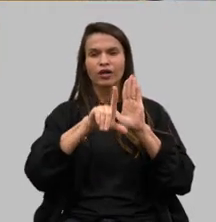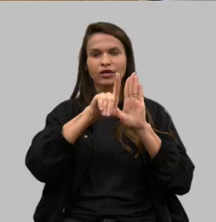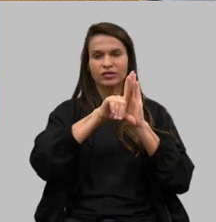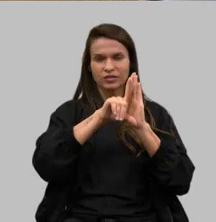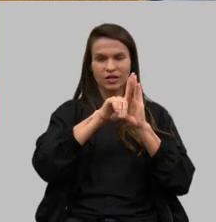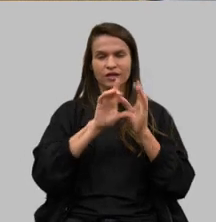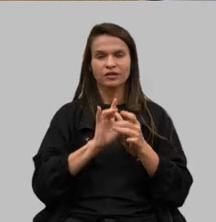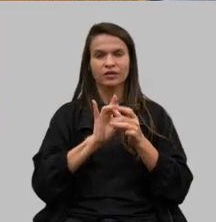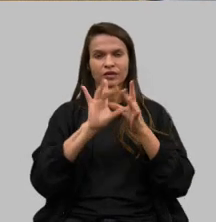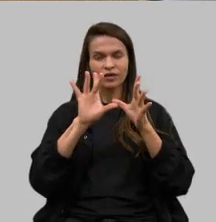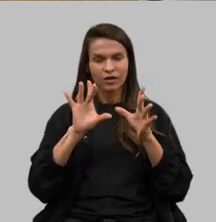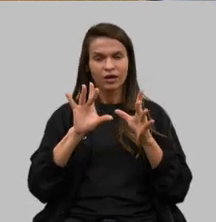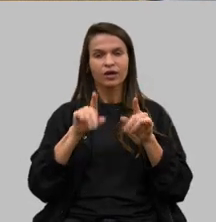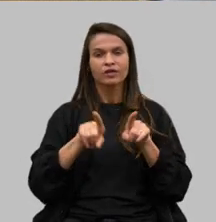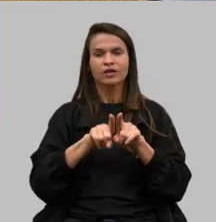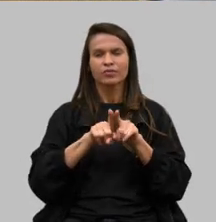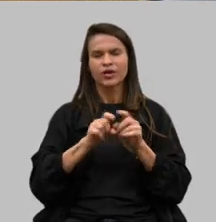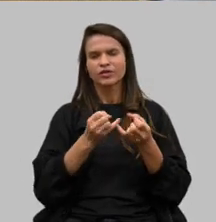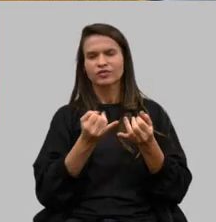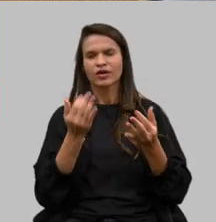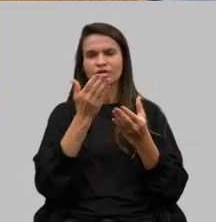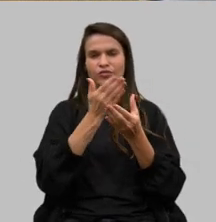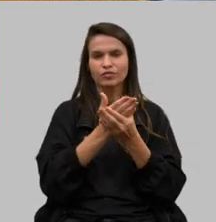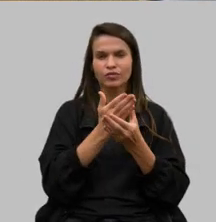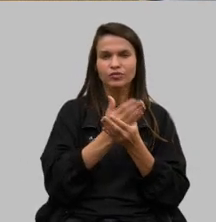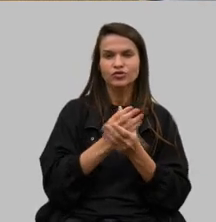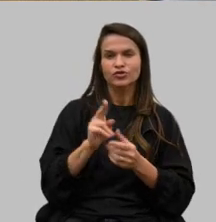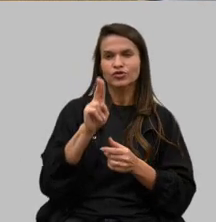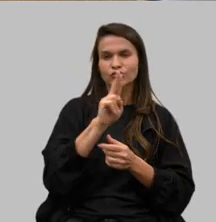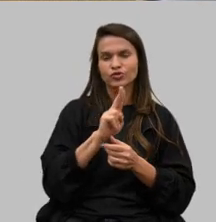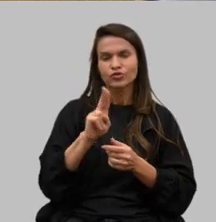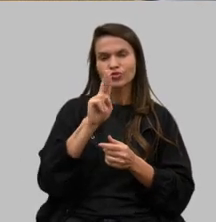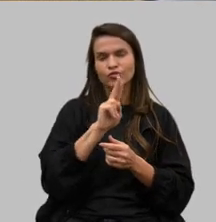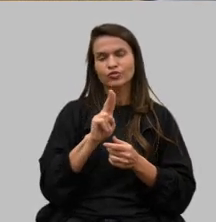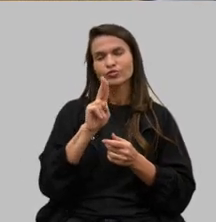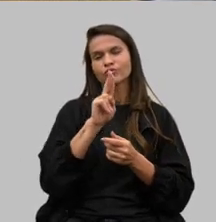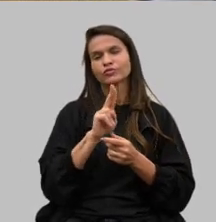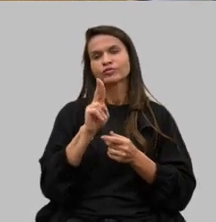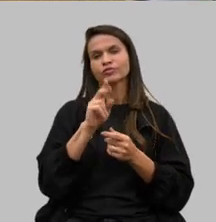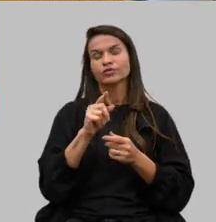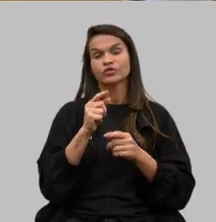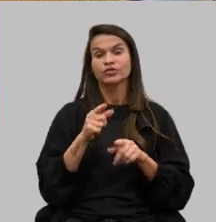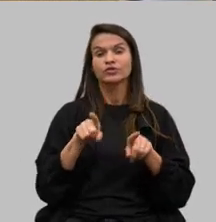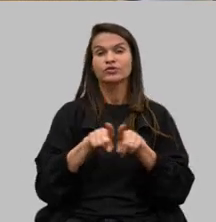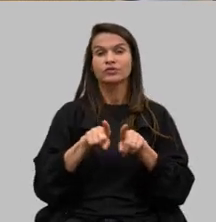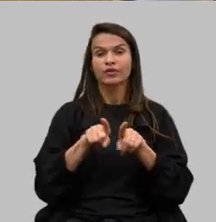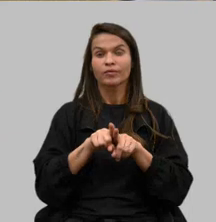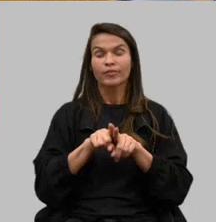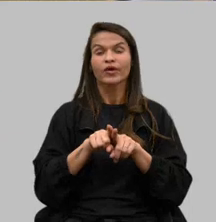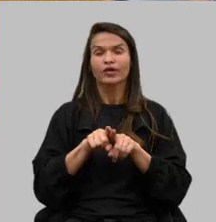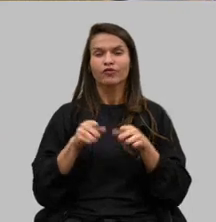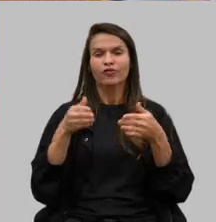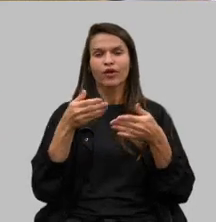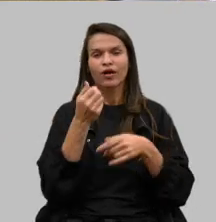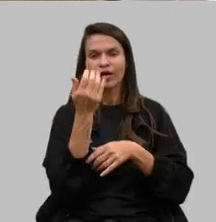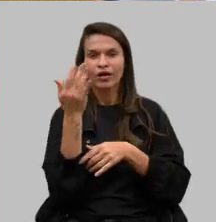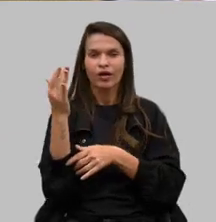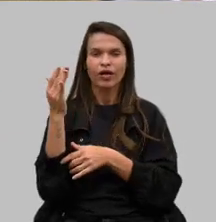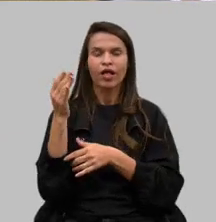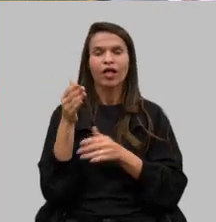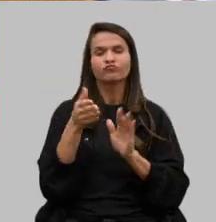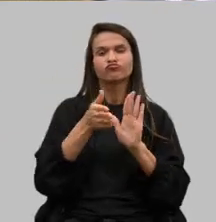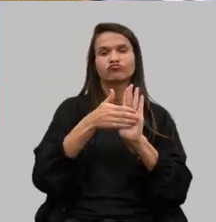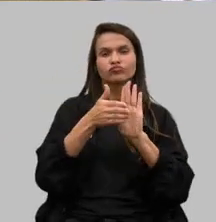diversos processos de autorização de uso de água em passivo de inter ão ambiental em passivo que também é uma prestação direta à